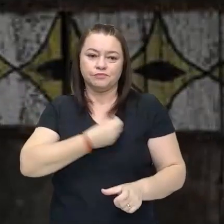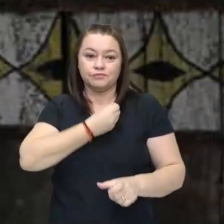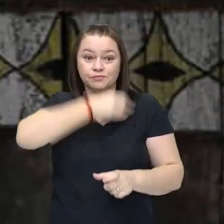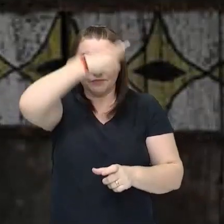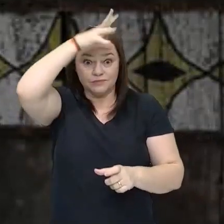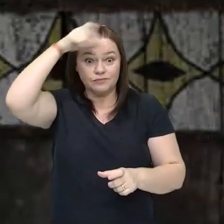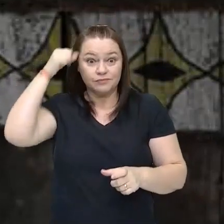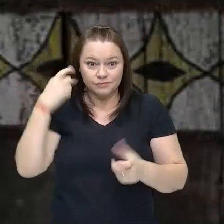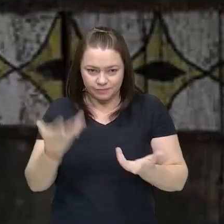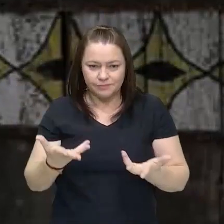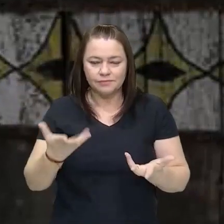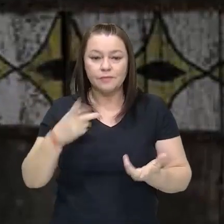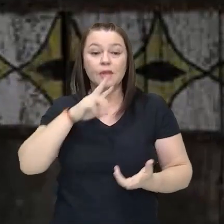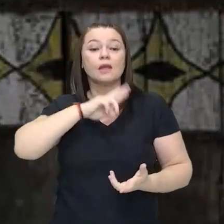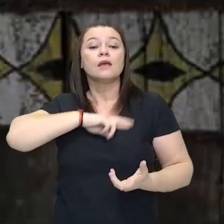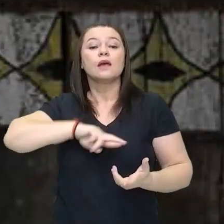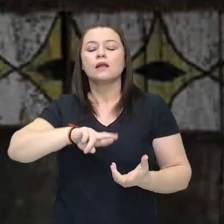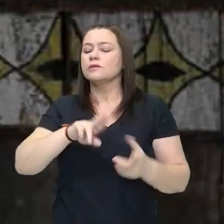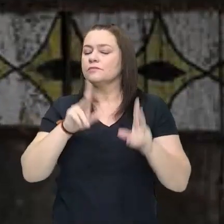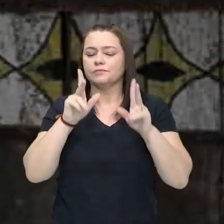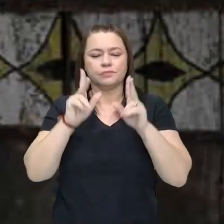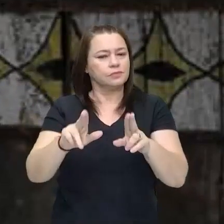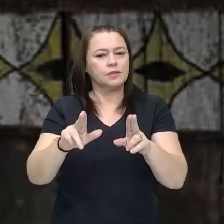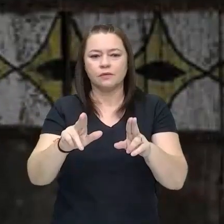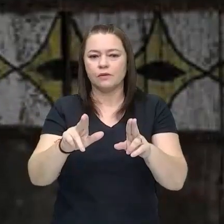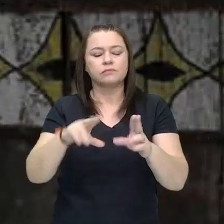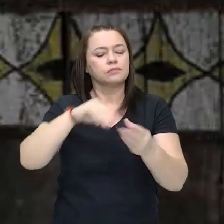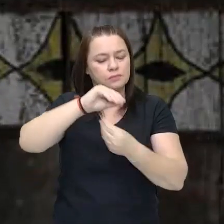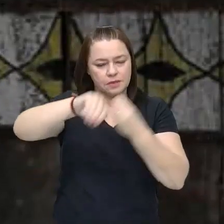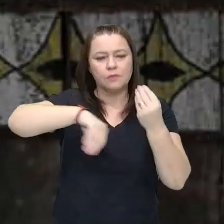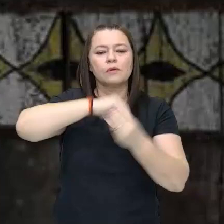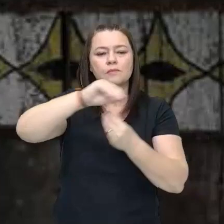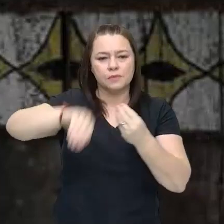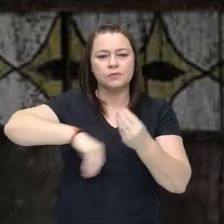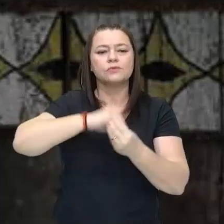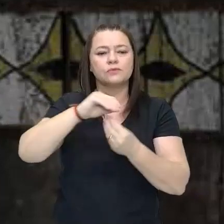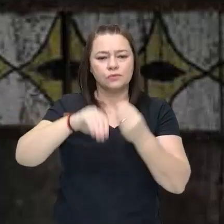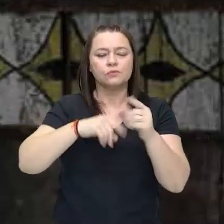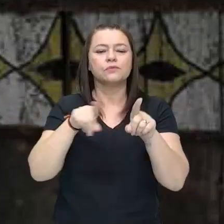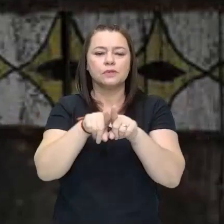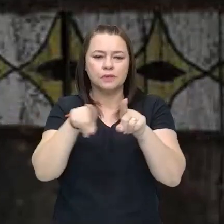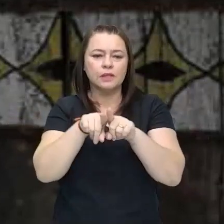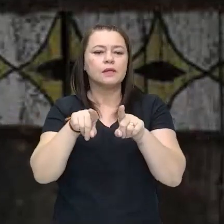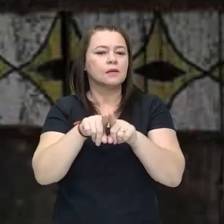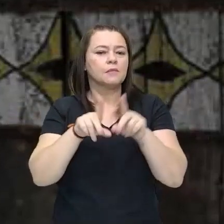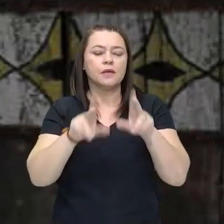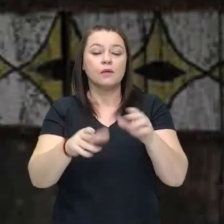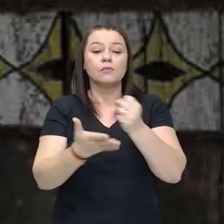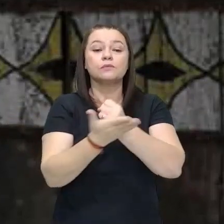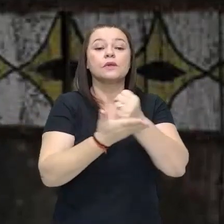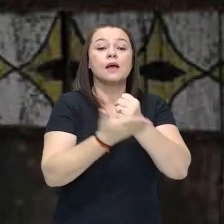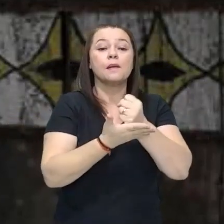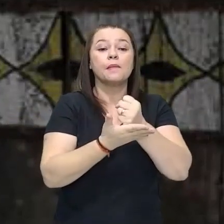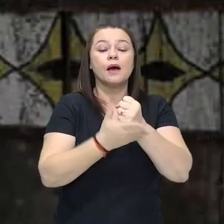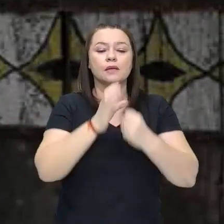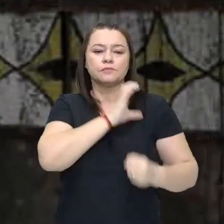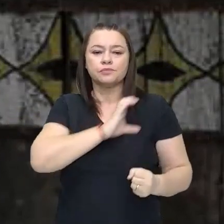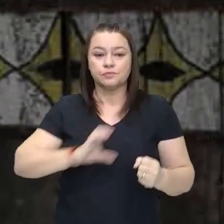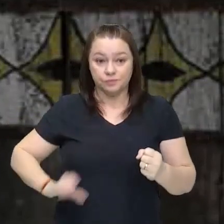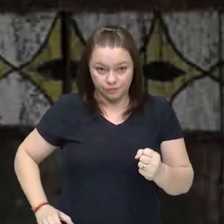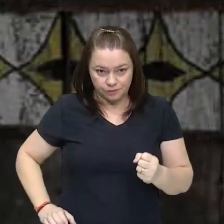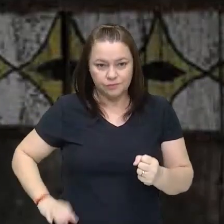você lembra. E religião, a mesma coisa. É uma mistura tendo como base o